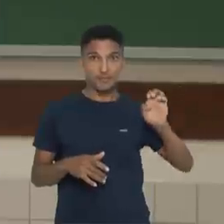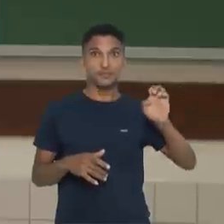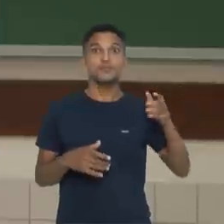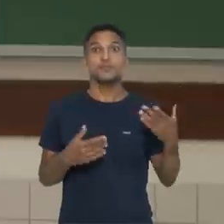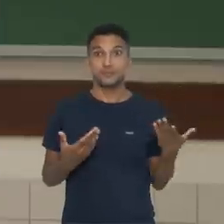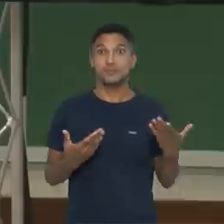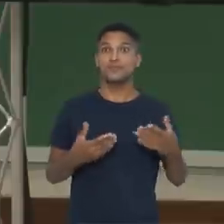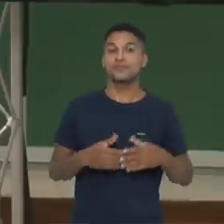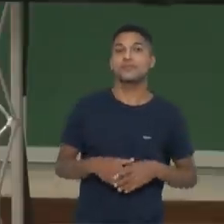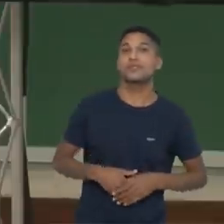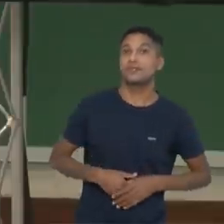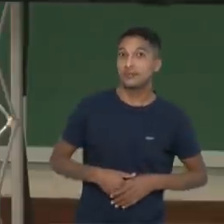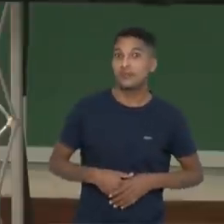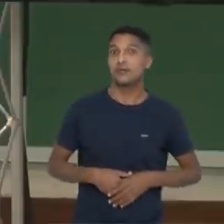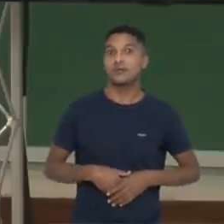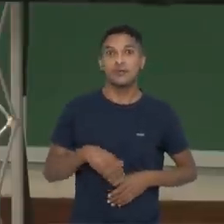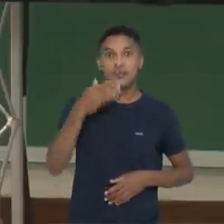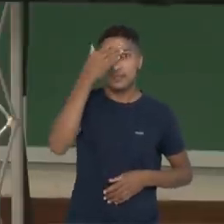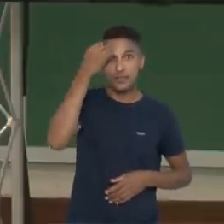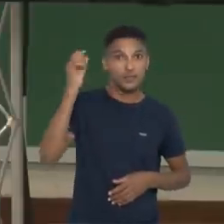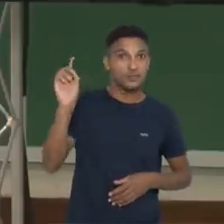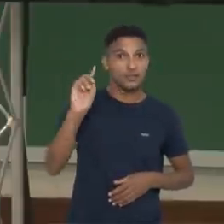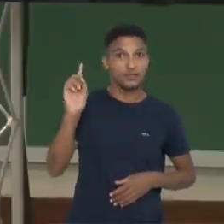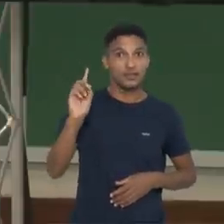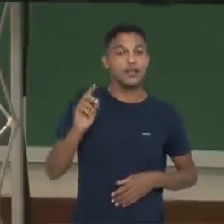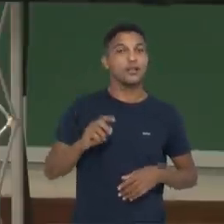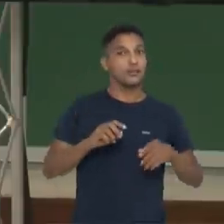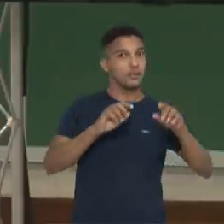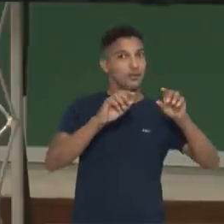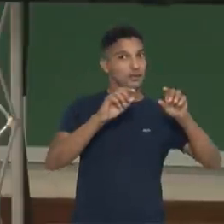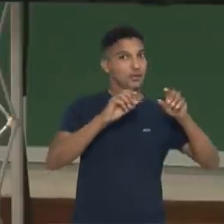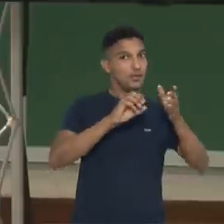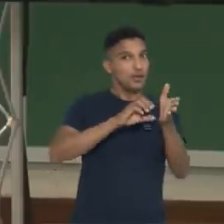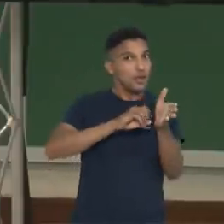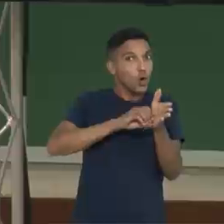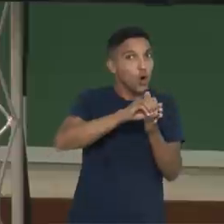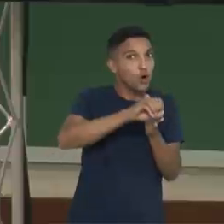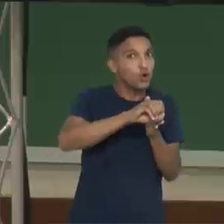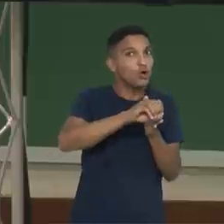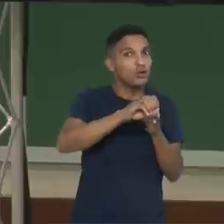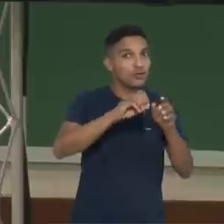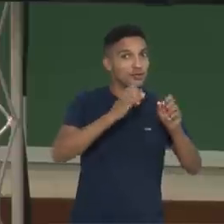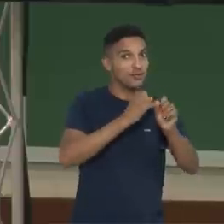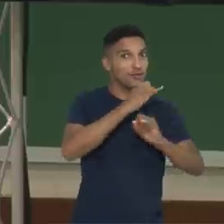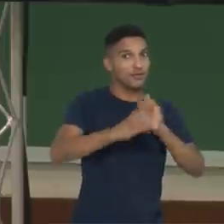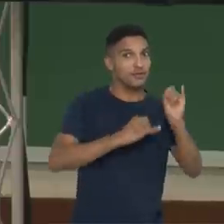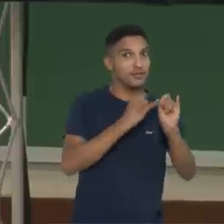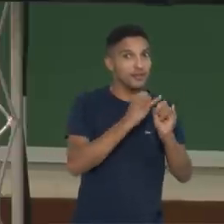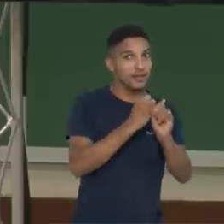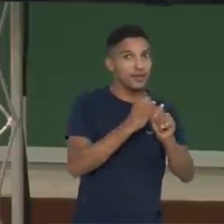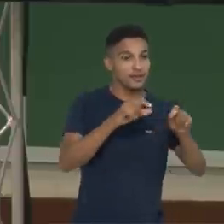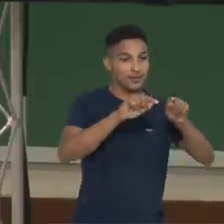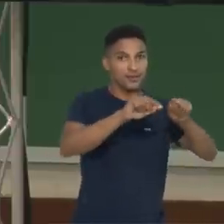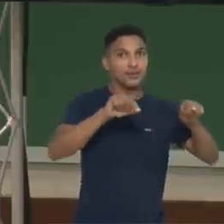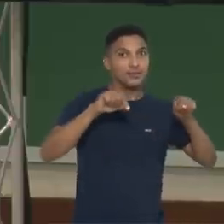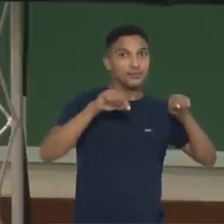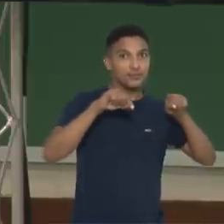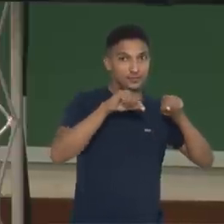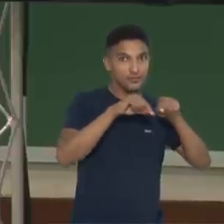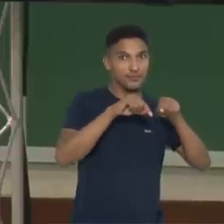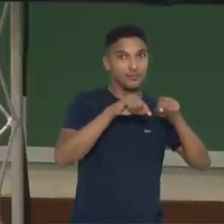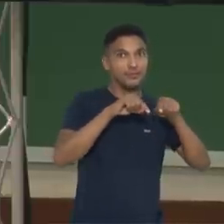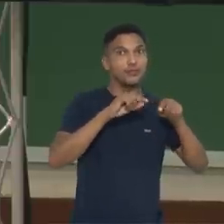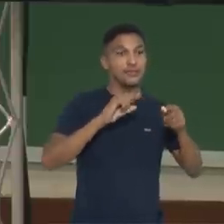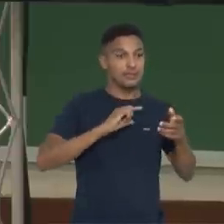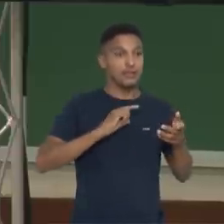Não esquecendo, pessoal, né, de acessar o Classroom. Vai ter atividade lá, uma única atividade para vocês